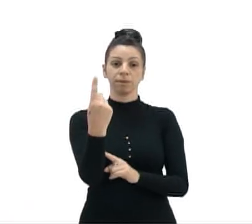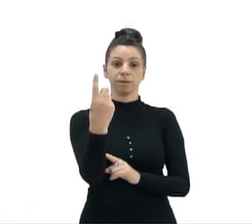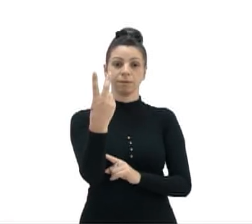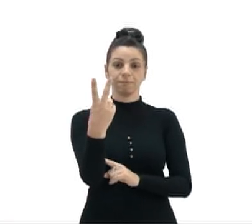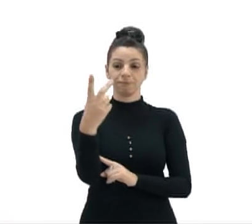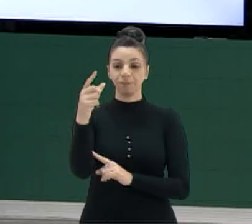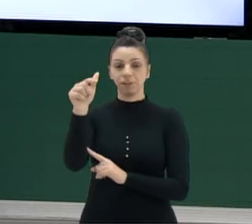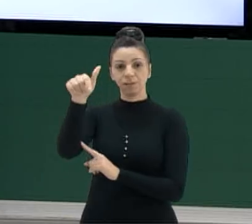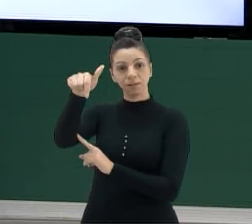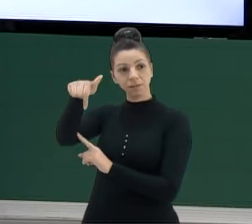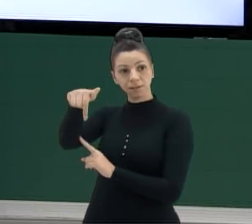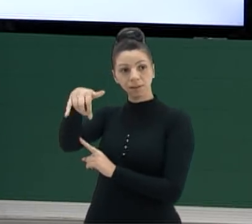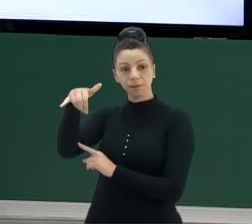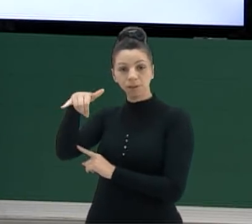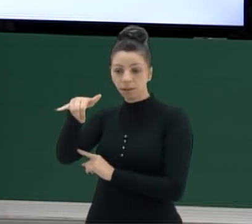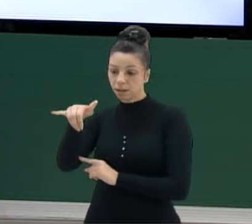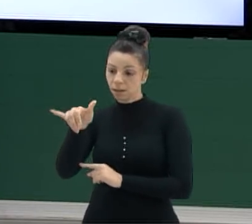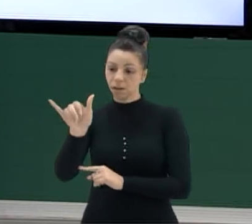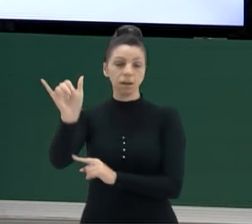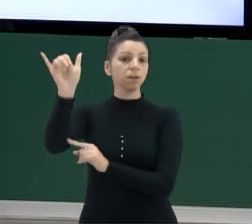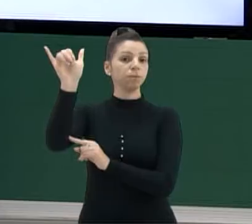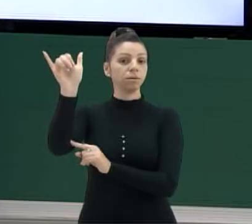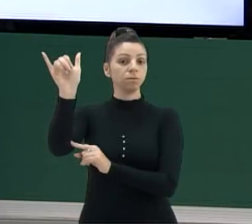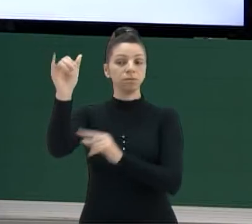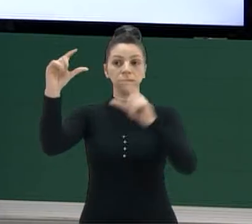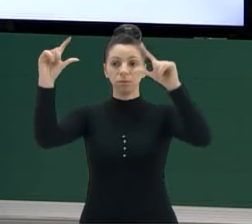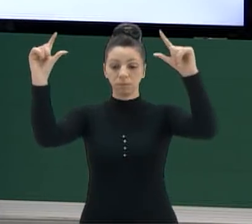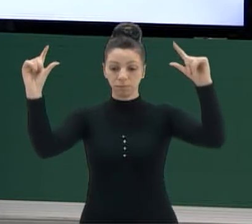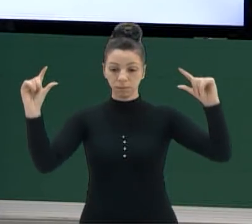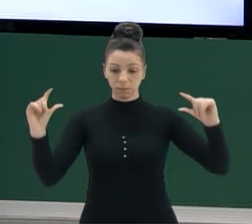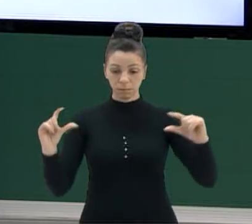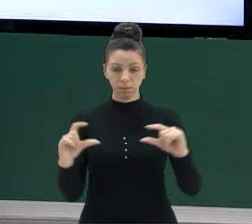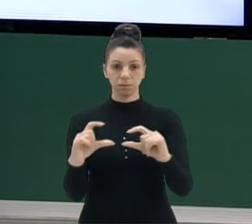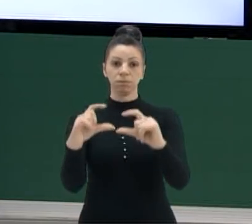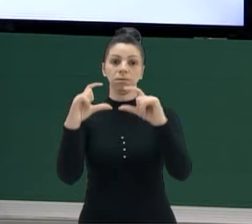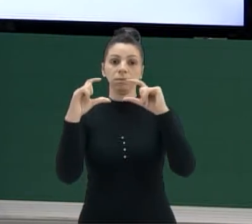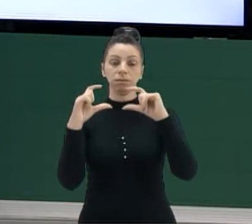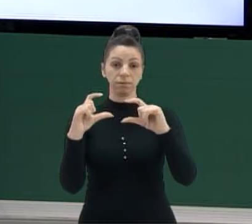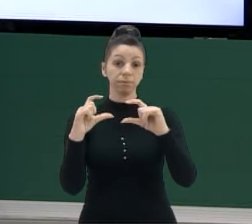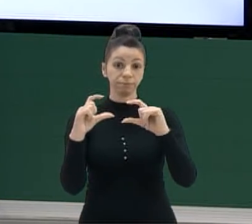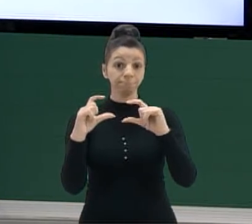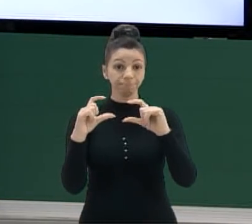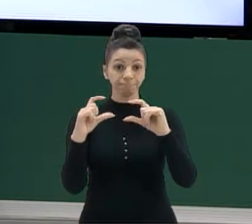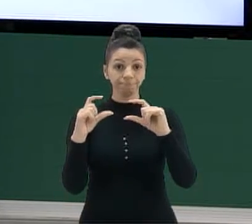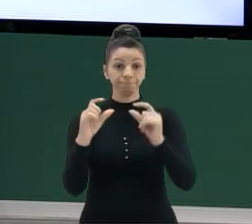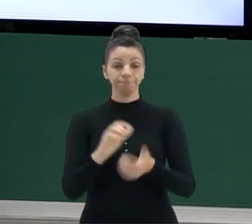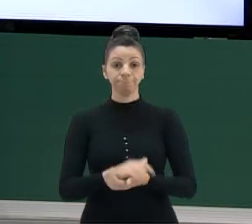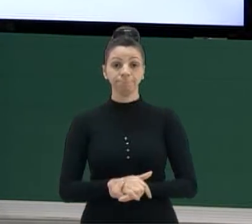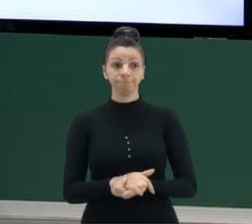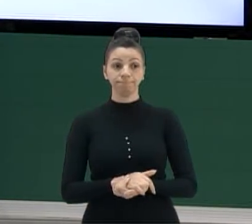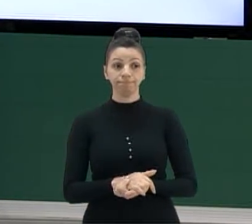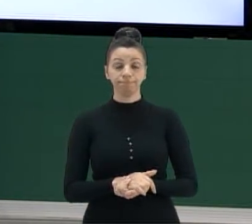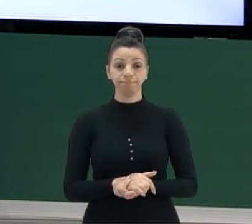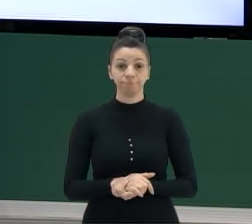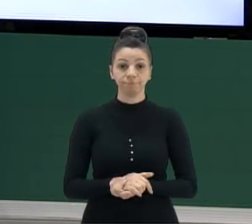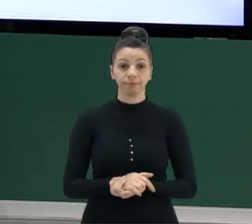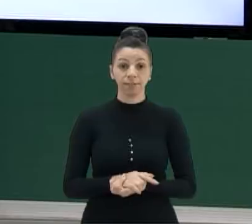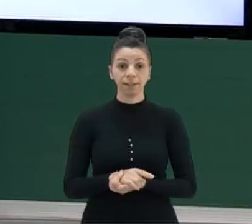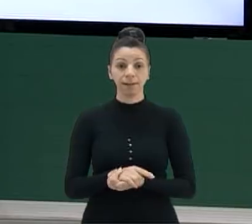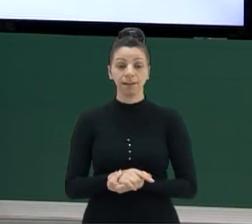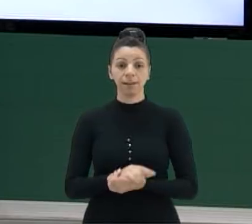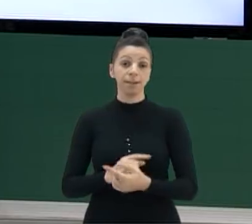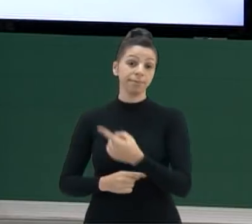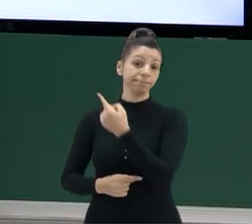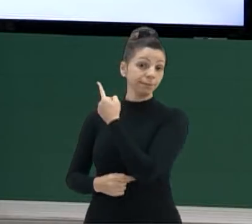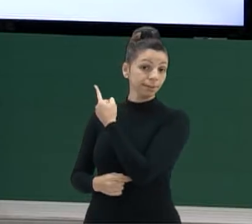tenho 15y com mais 12y, eu vou ter o quê? O mais 27y. Essa vai ser a minha resposta.